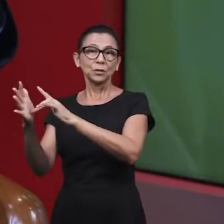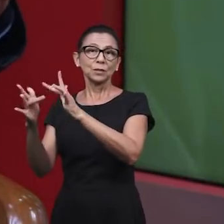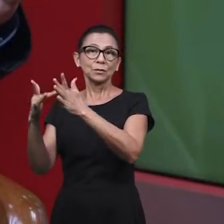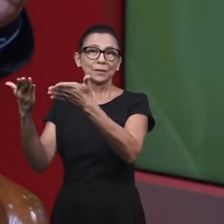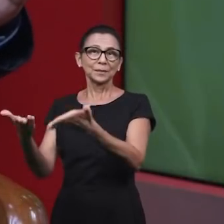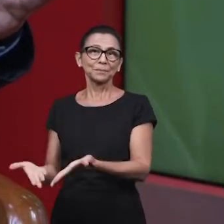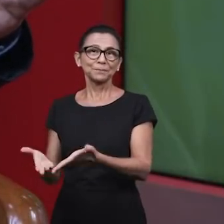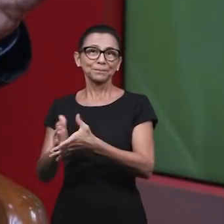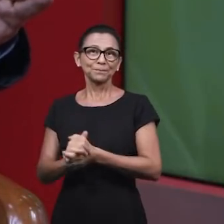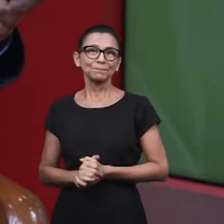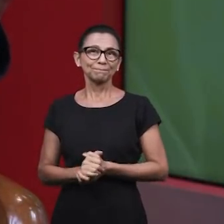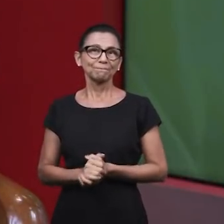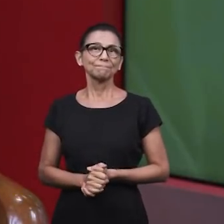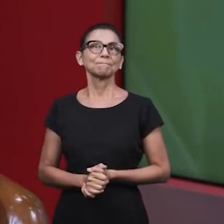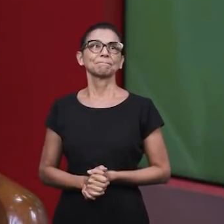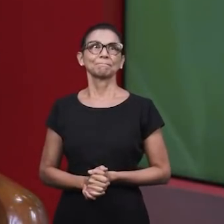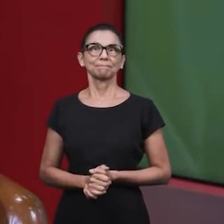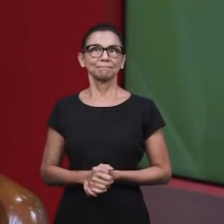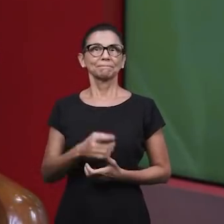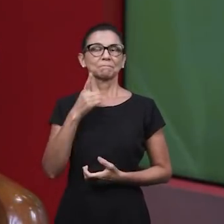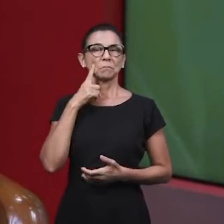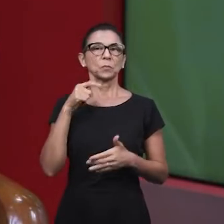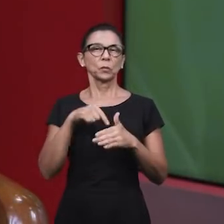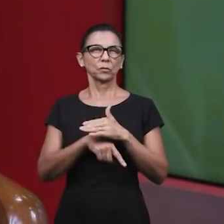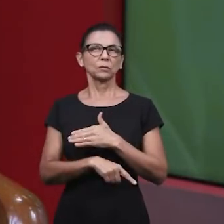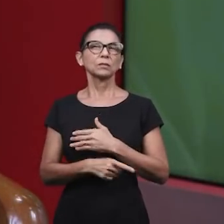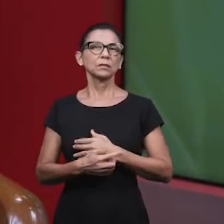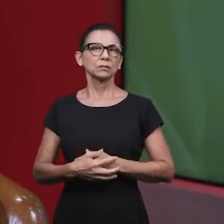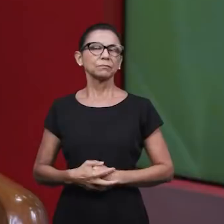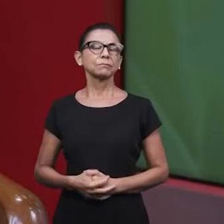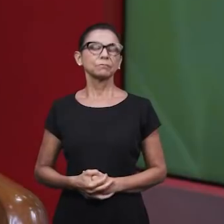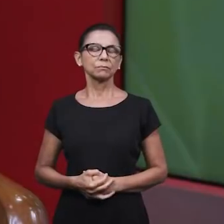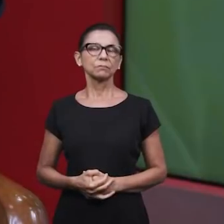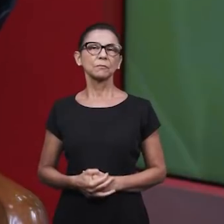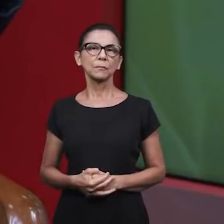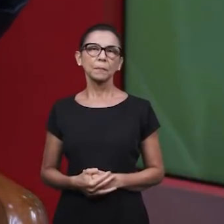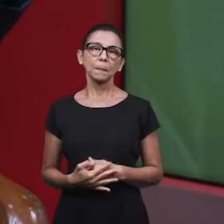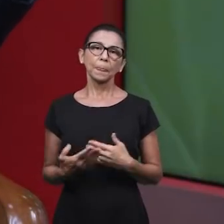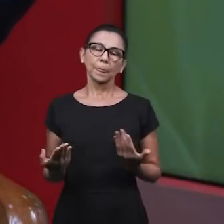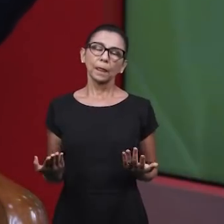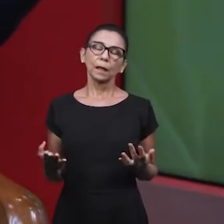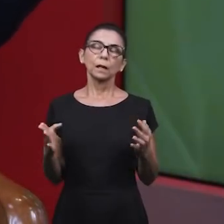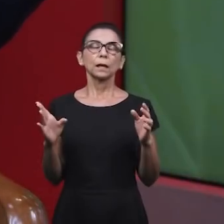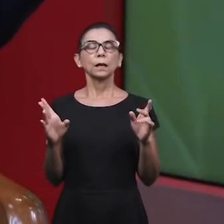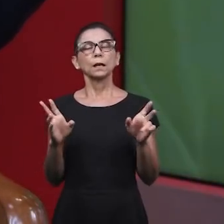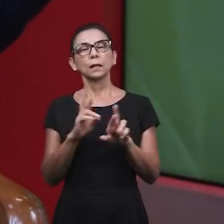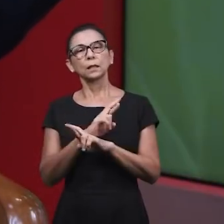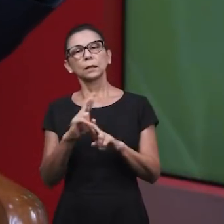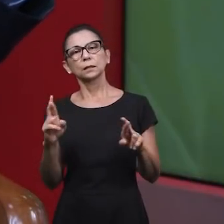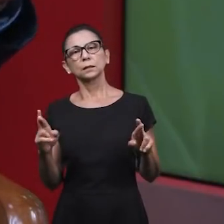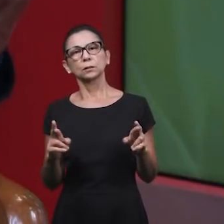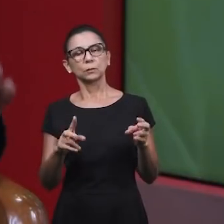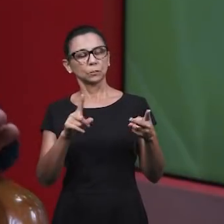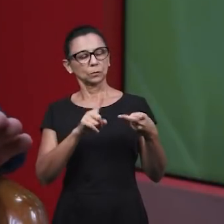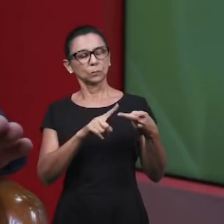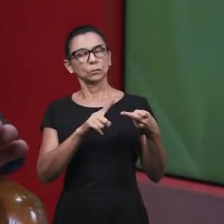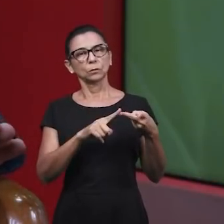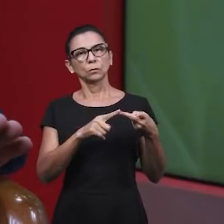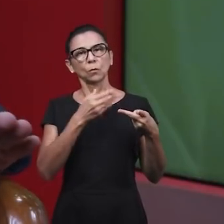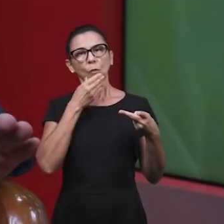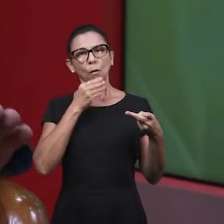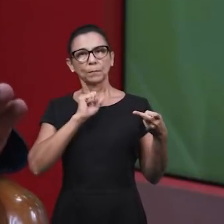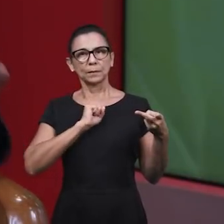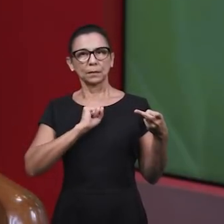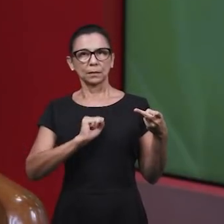Veja o aspecto profético como é extraordinário, não é isso? Então, com relação ao sacerdote,